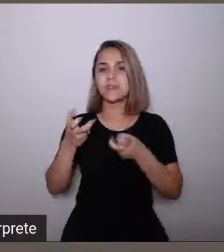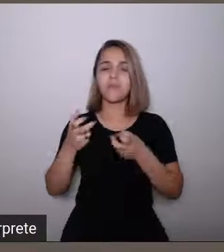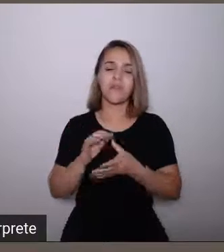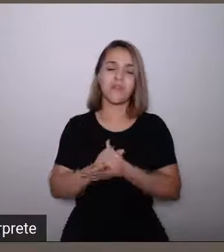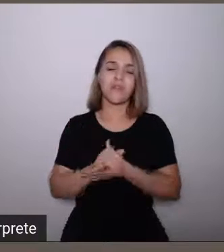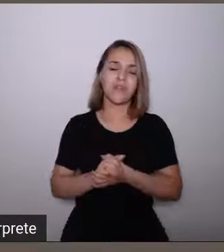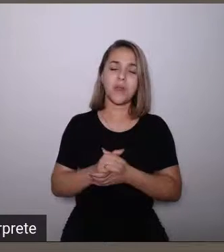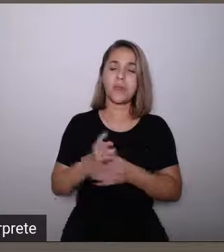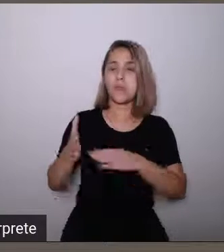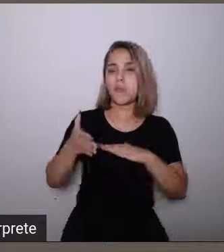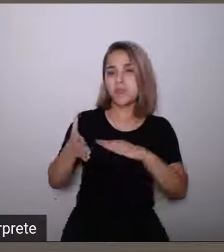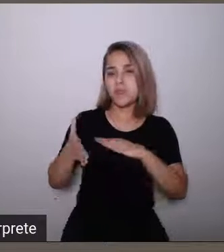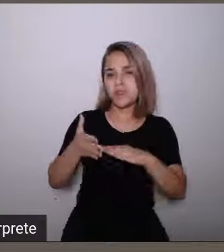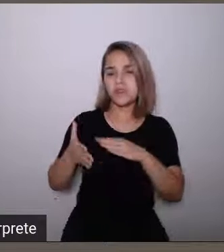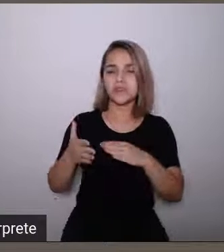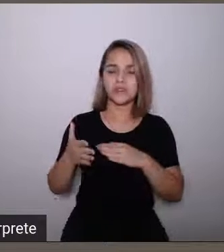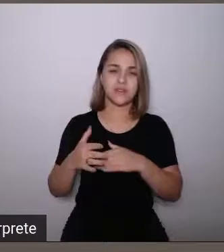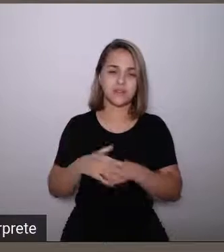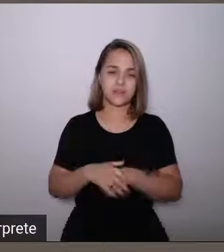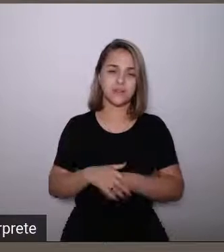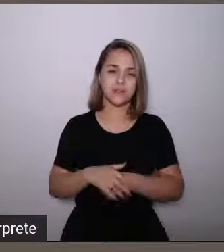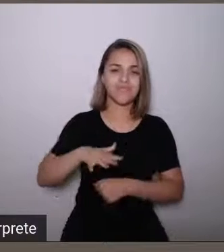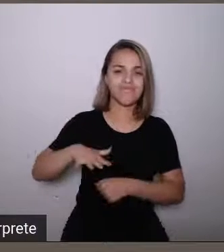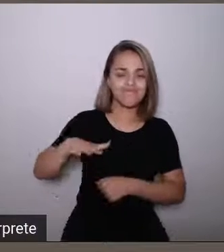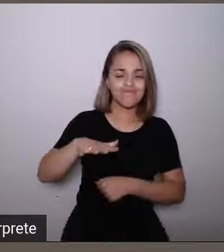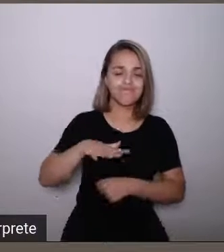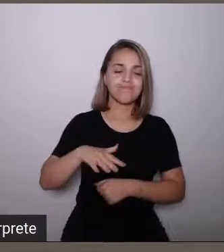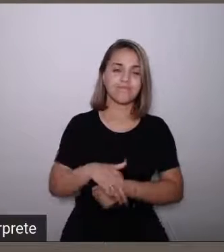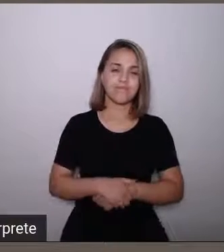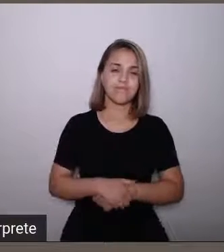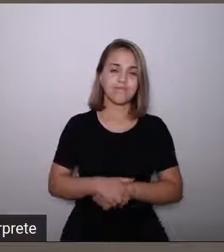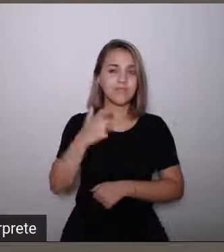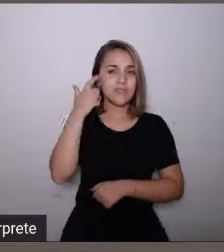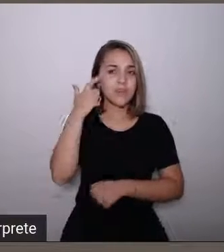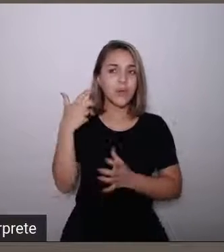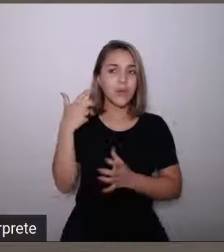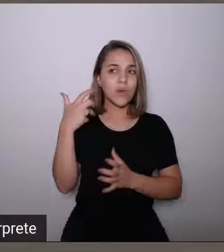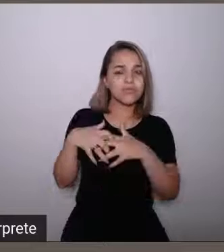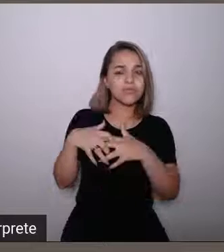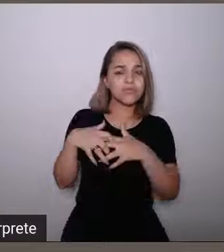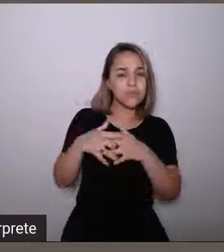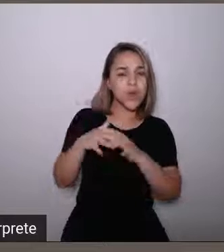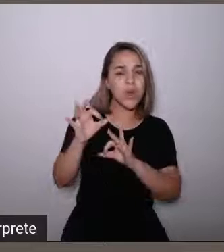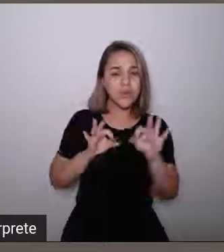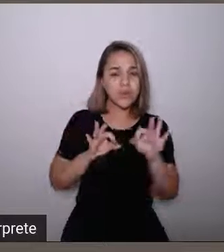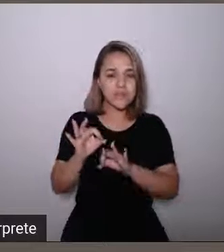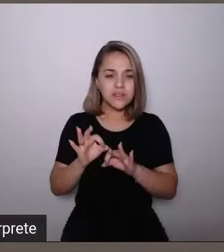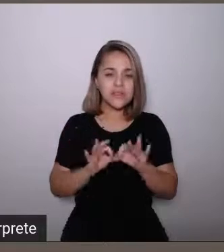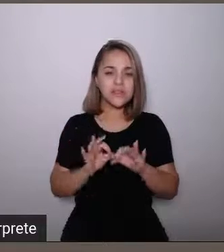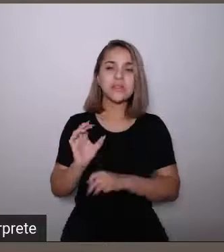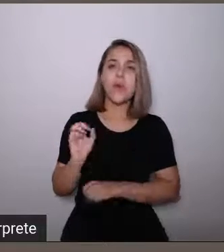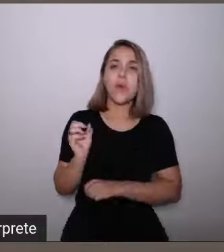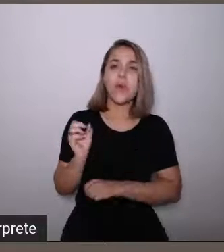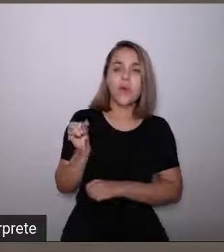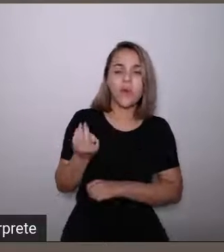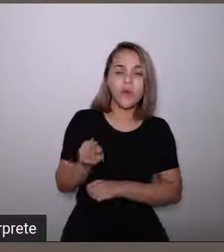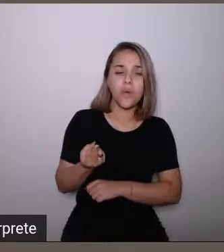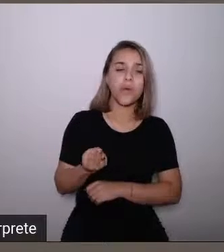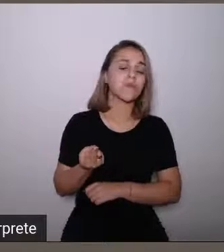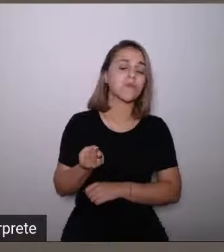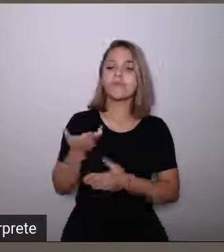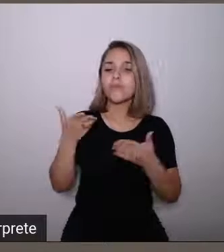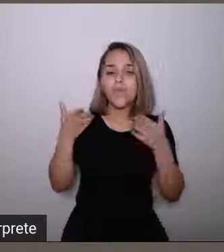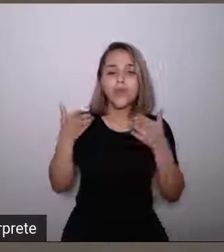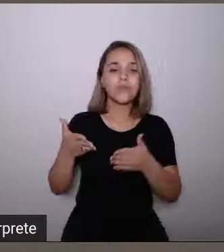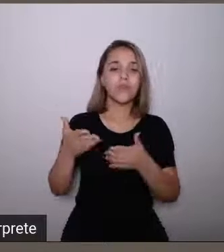modernidade. Estou pensando, sei lá, na montagem, ou mais especificamente no Silvino Santos, mas